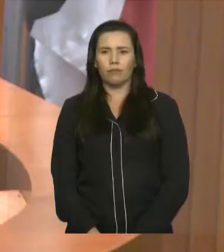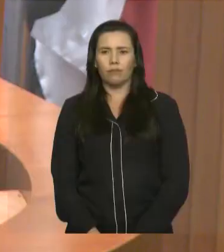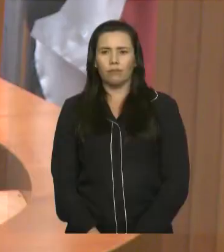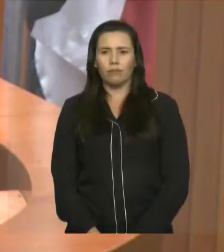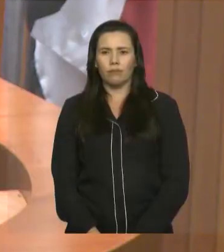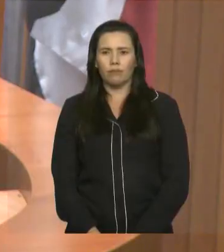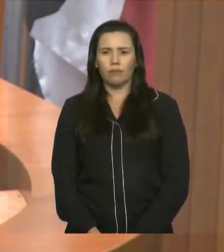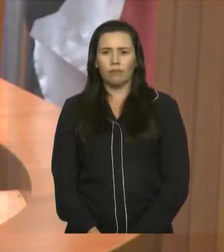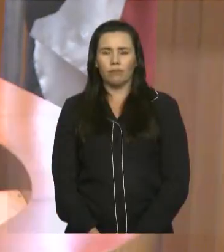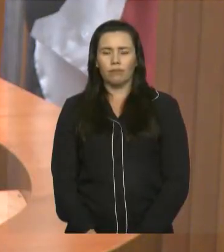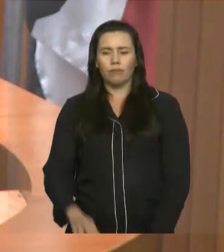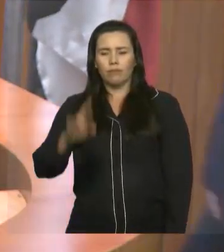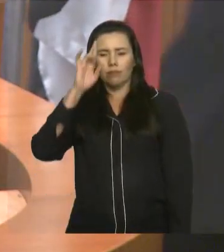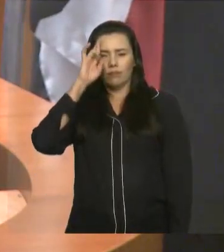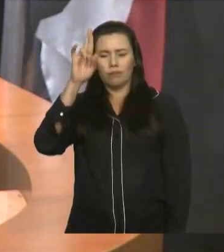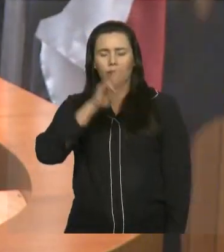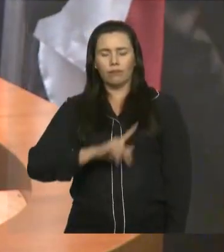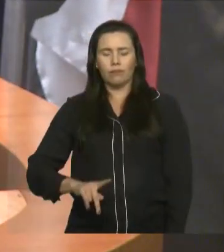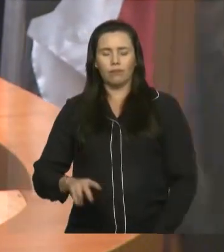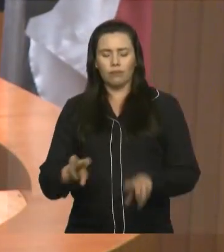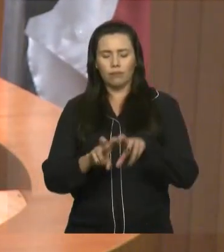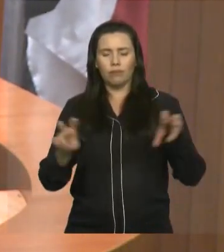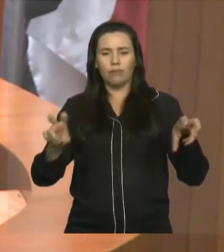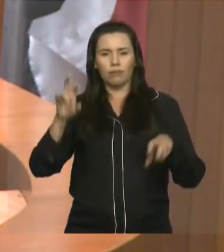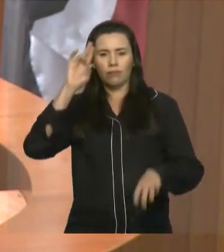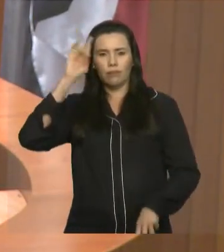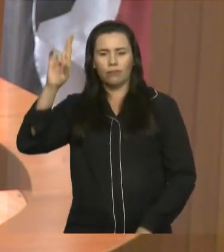Senhor presidente, mesa diretora,